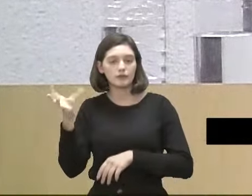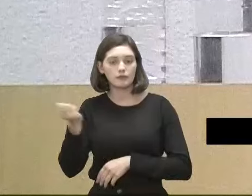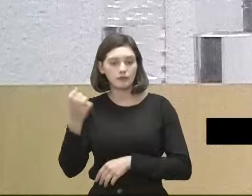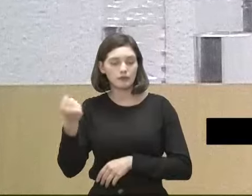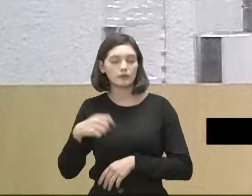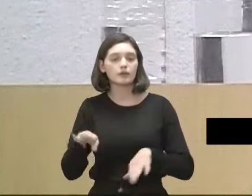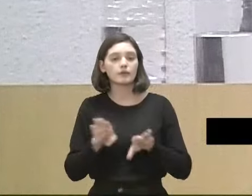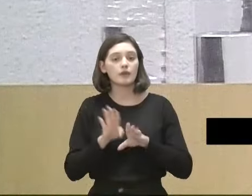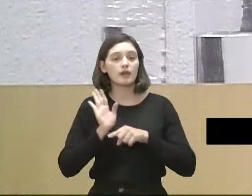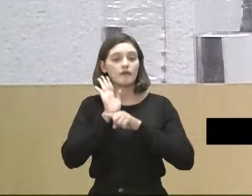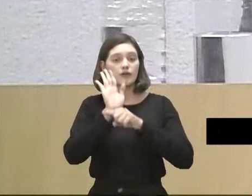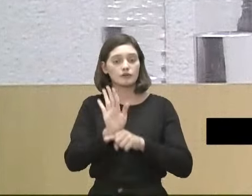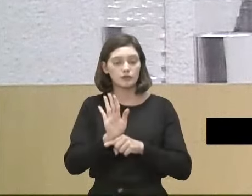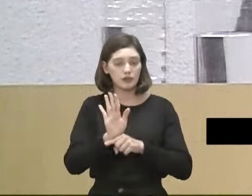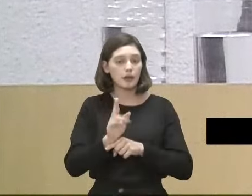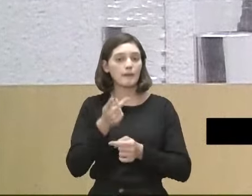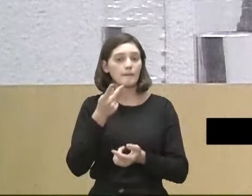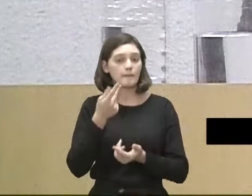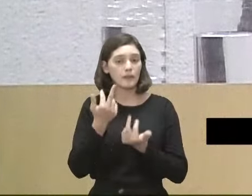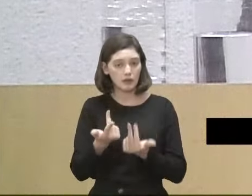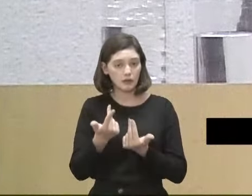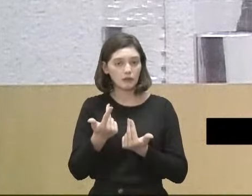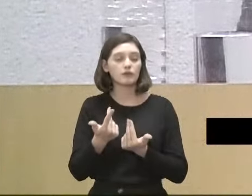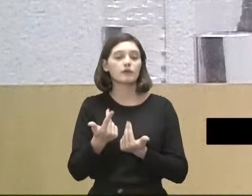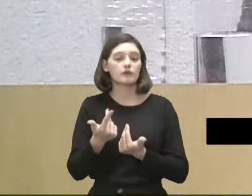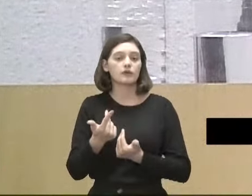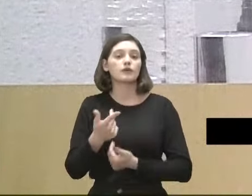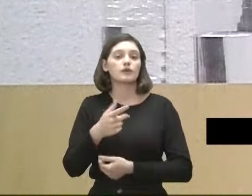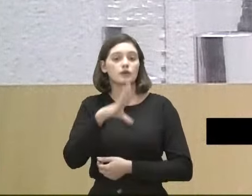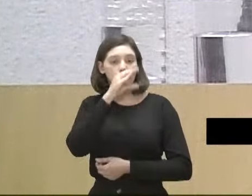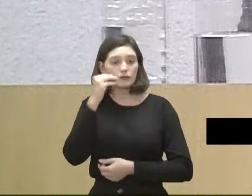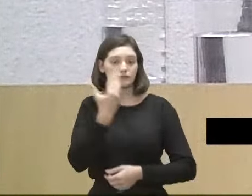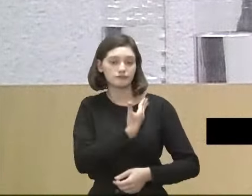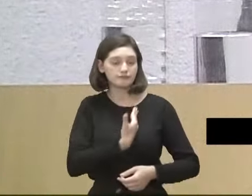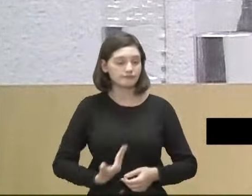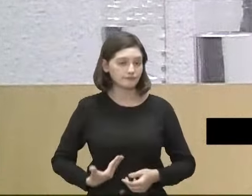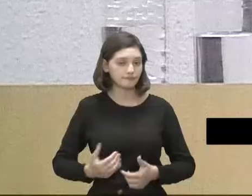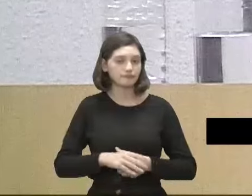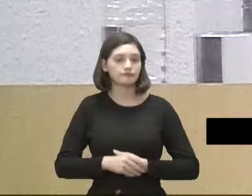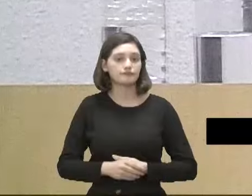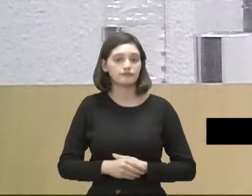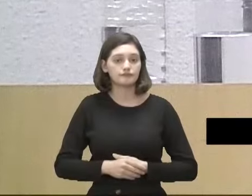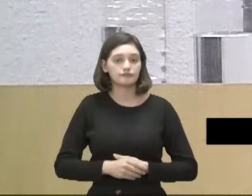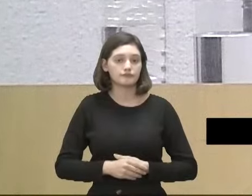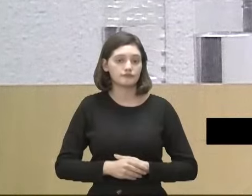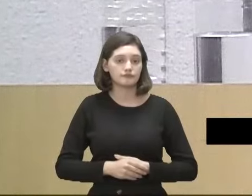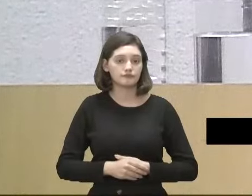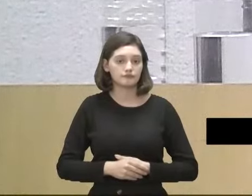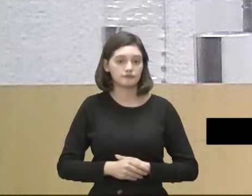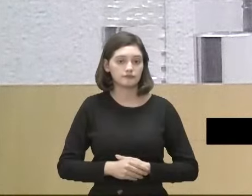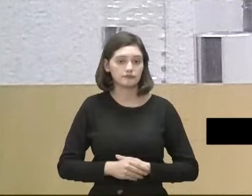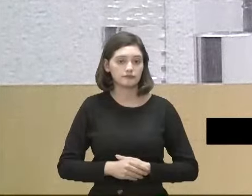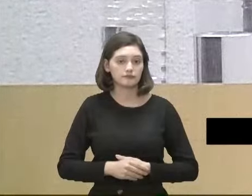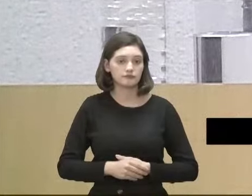ele vai contribuir da mesma forma e na mesma alíquota que os servidores em atividade, tá? Então,